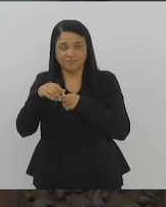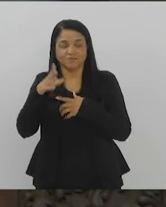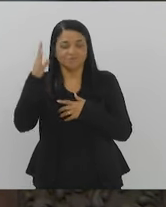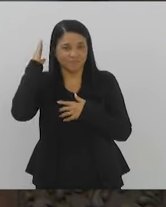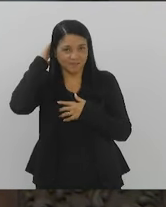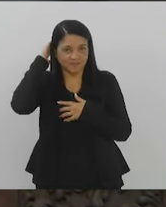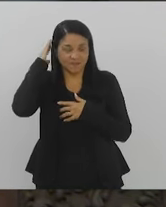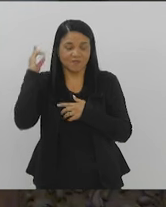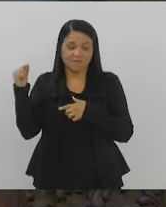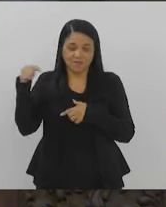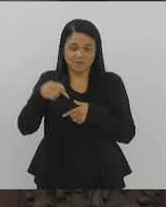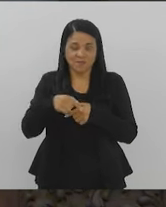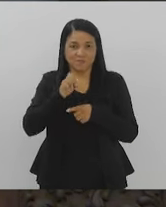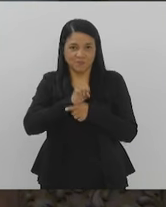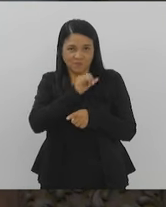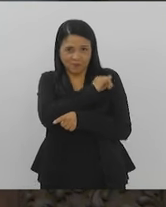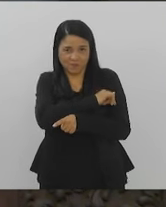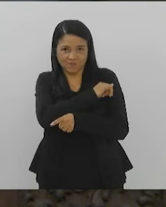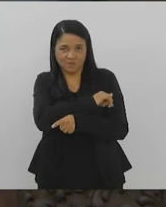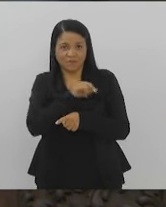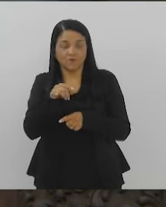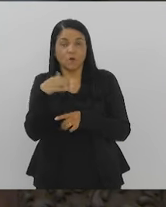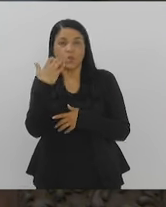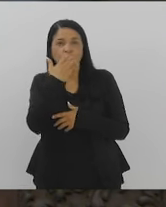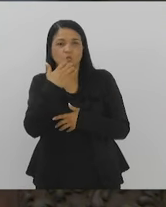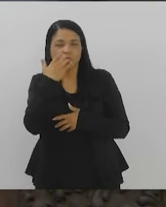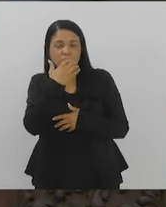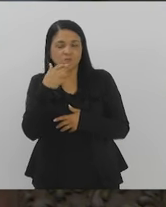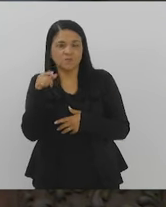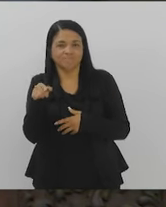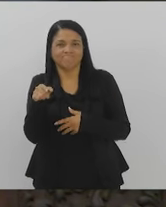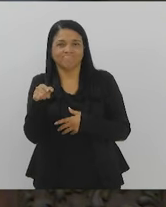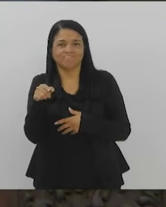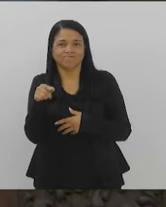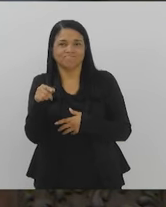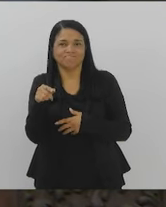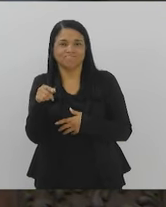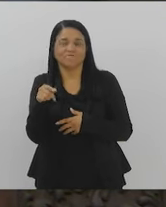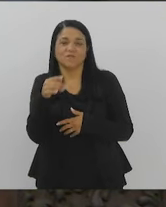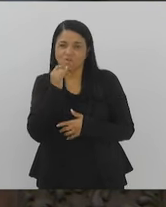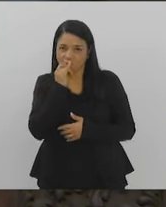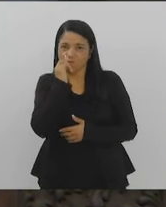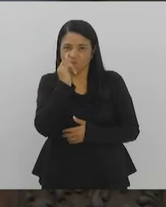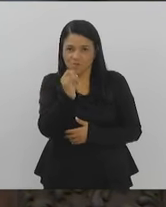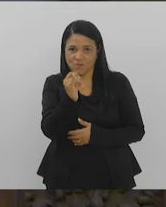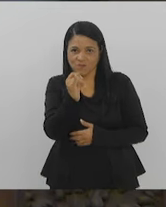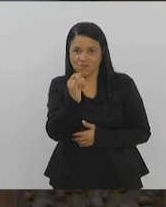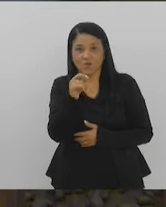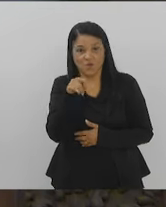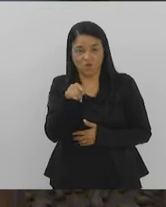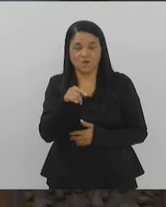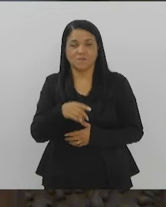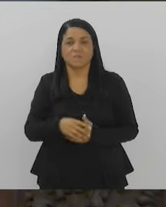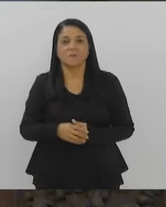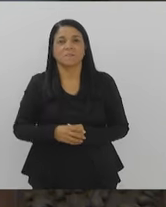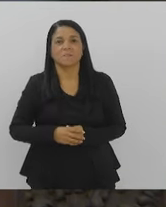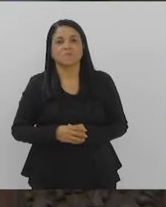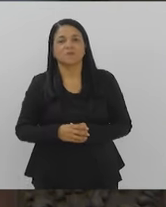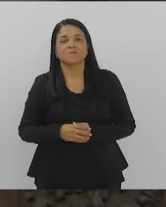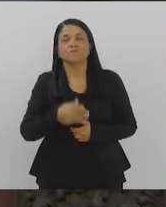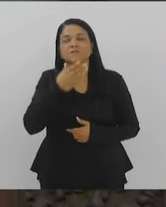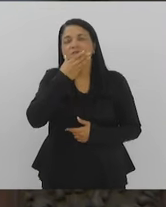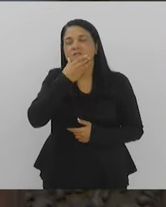uma poesia de um hino que eu não posso deixar de dizer para você. Olha só que ele diz assim: